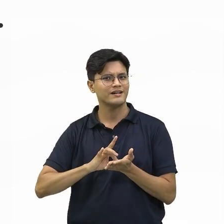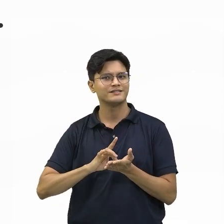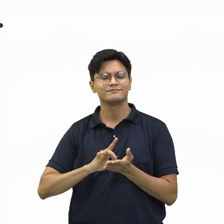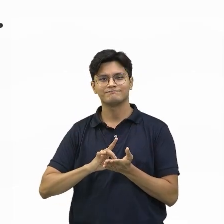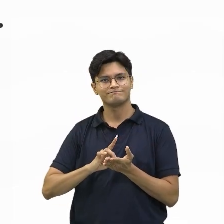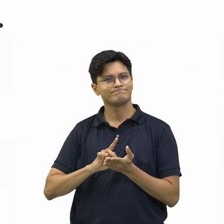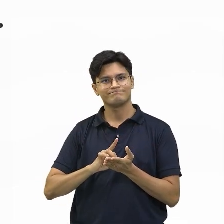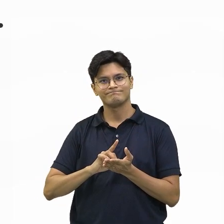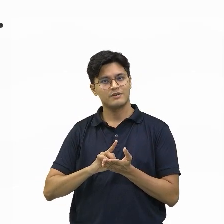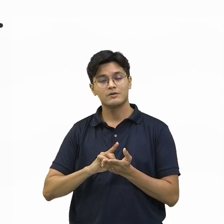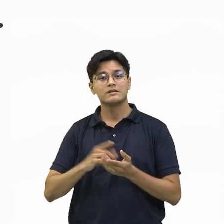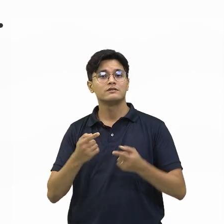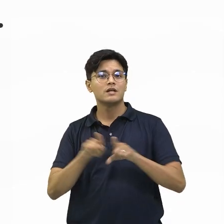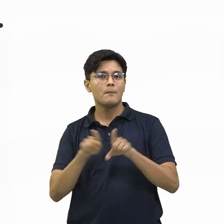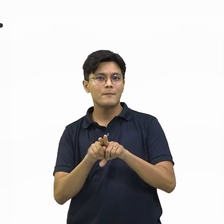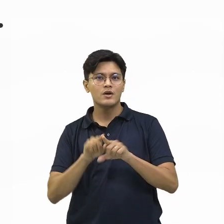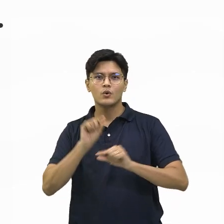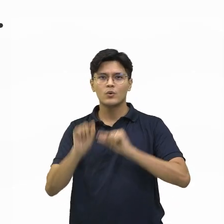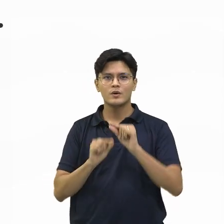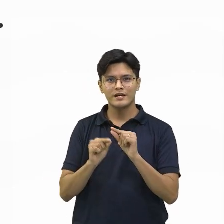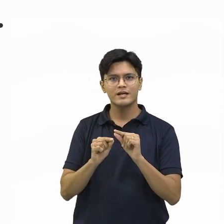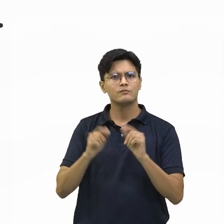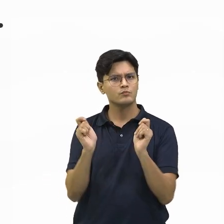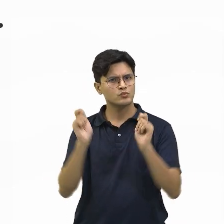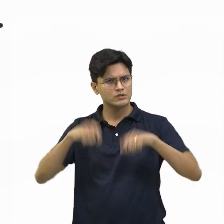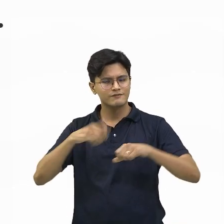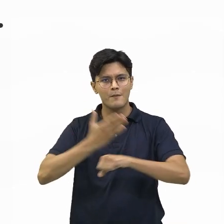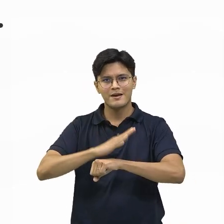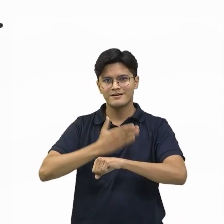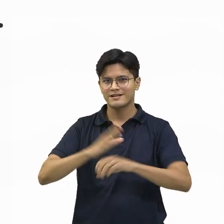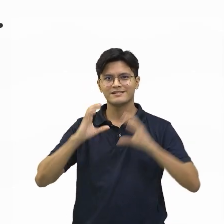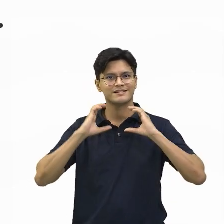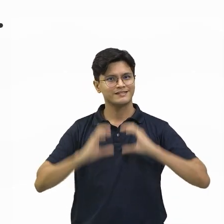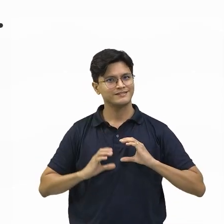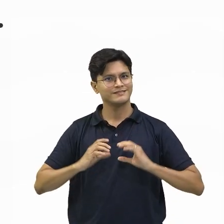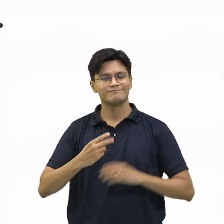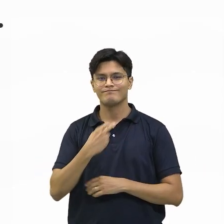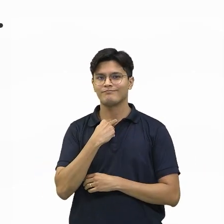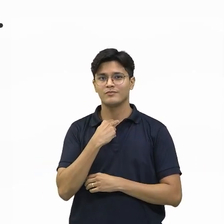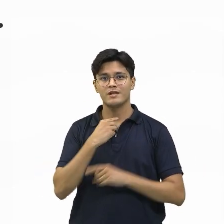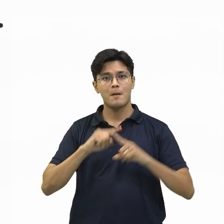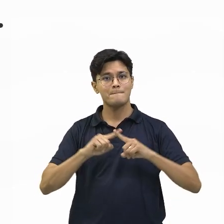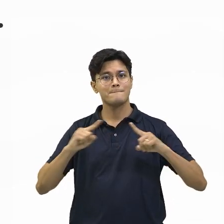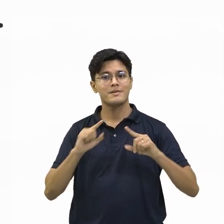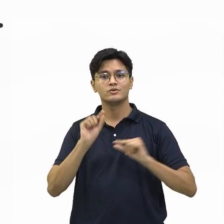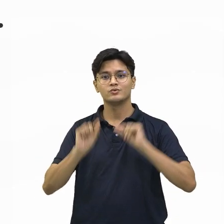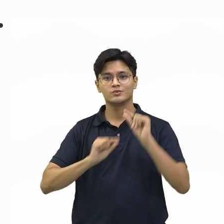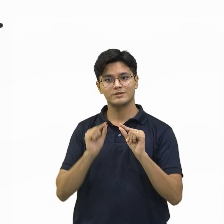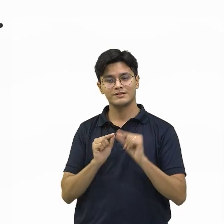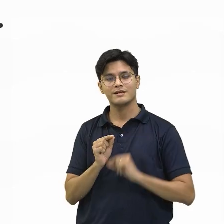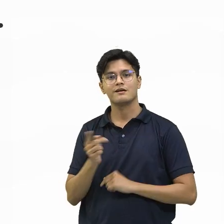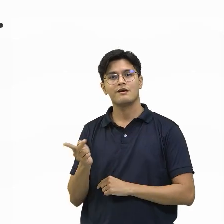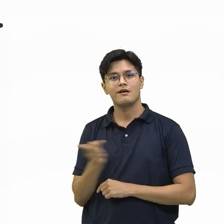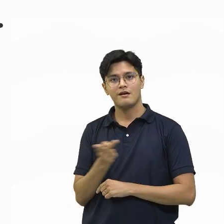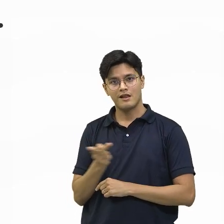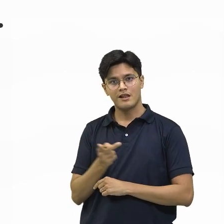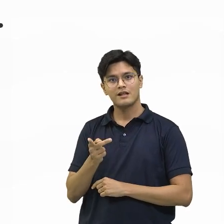um modo geral, a cidadania, mas eram vistas justamente com essa